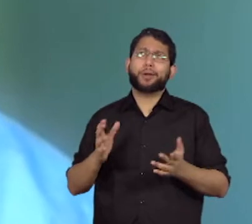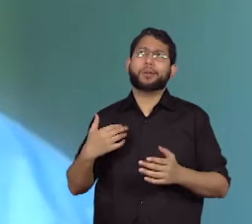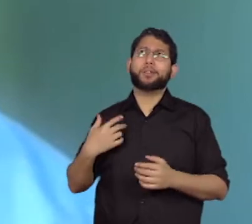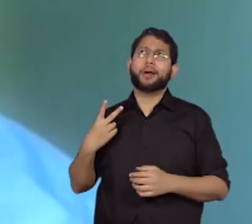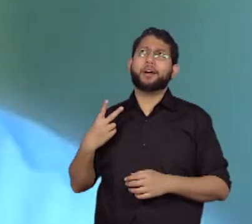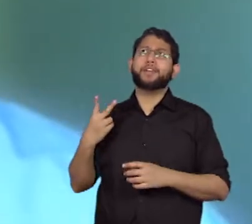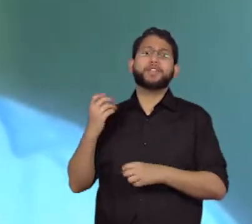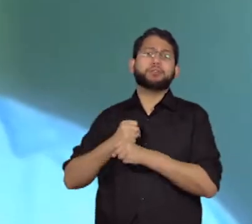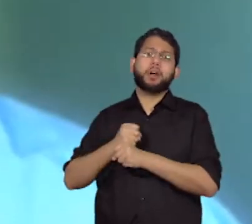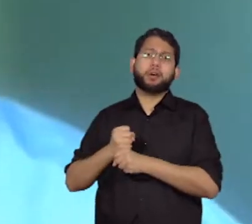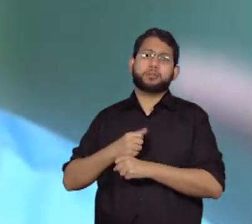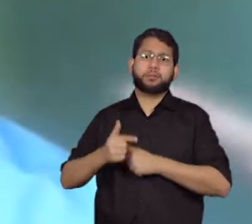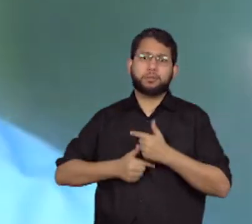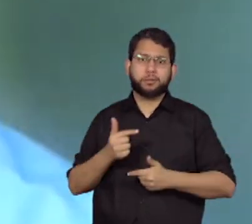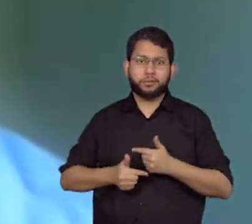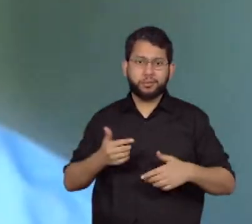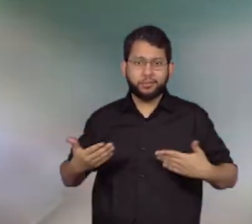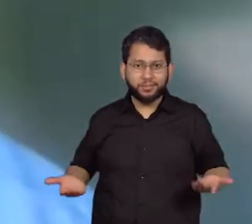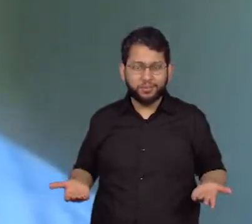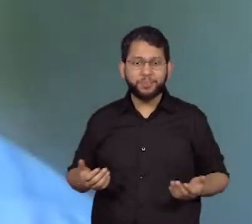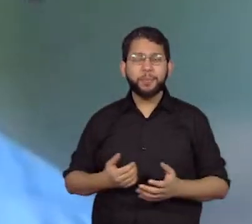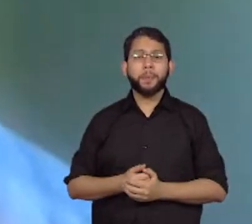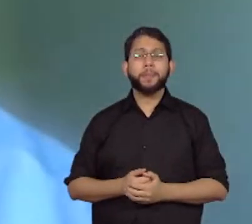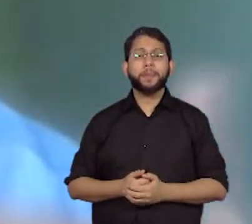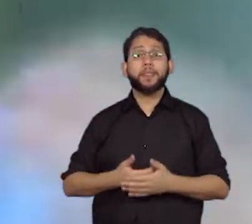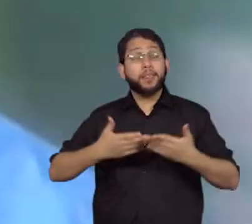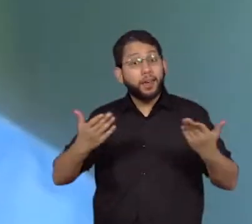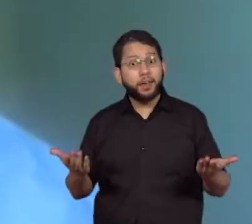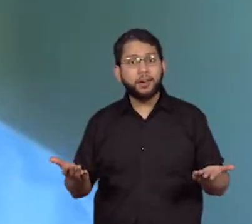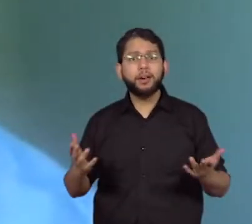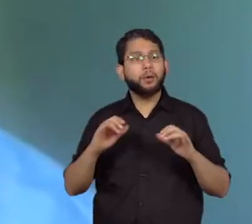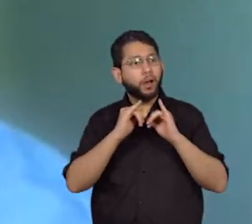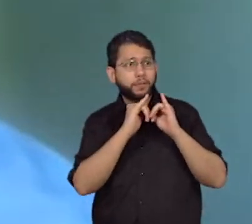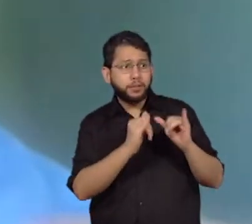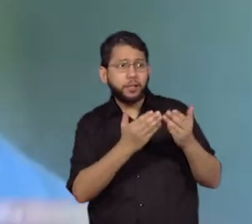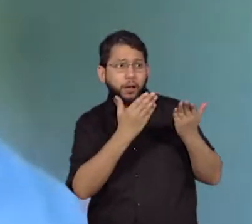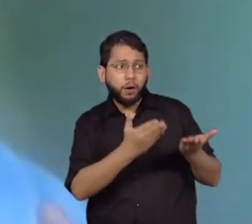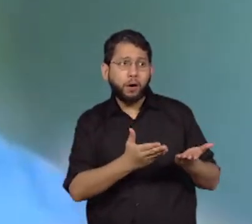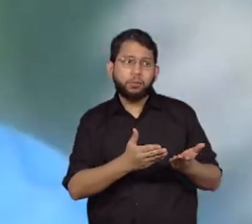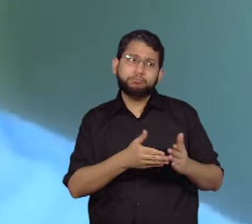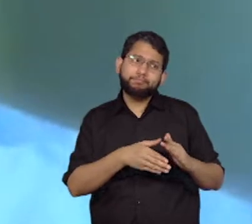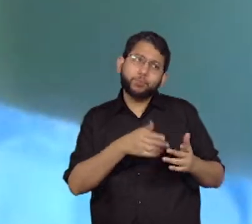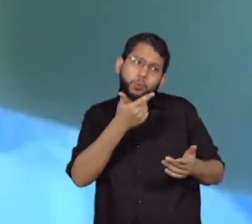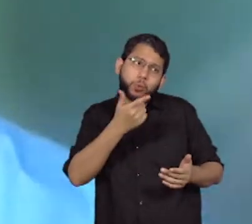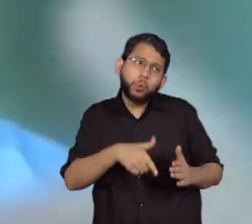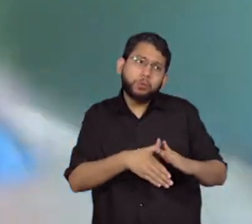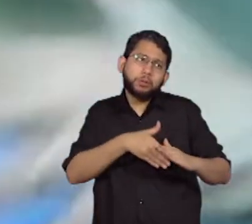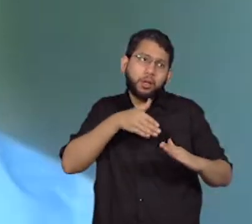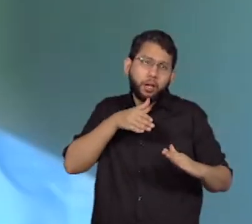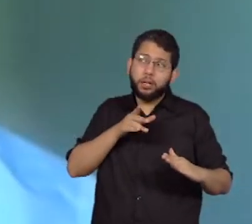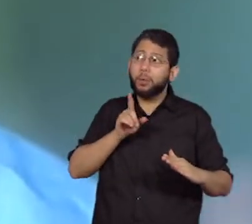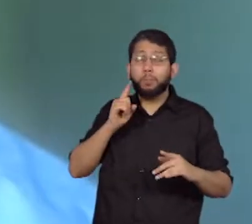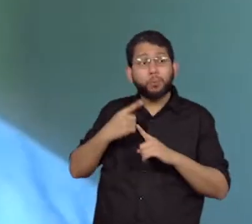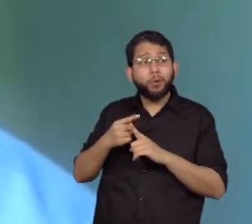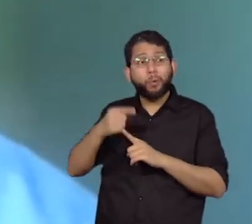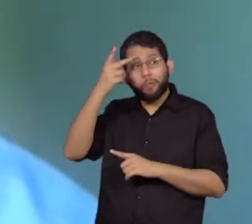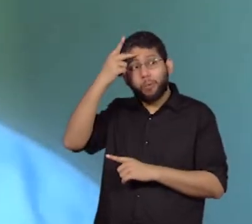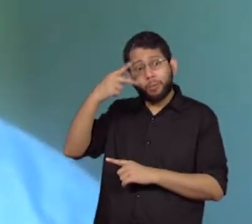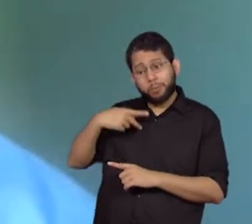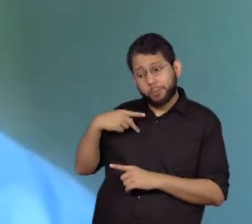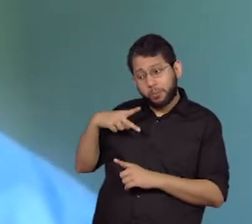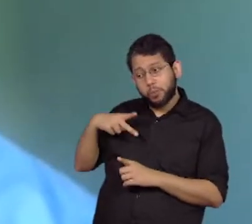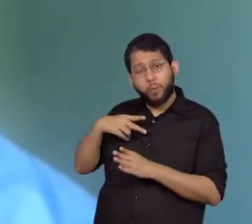aí de carreira. Bom, aí eu avisei a caras que eu ia sair, porque eu ia dar